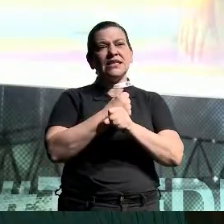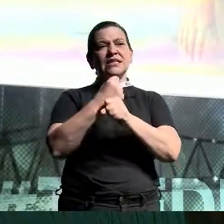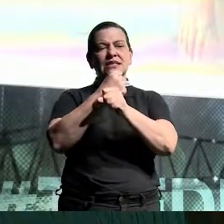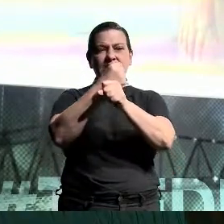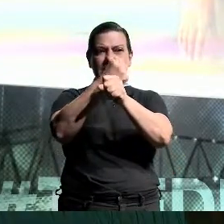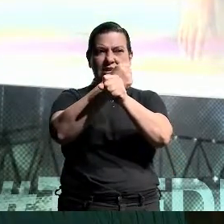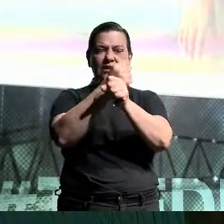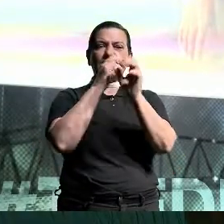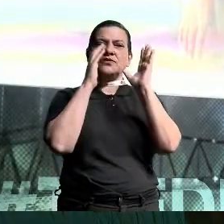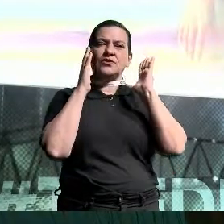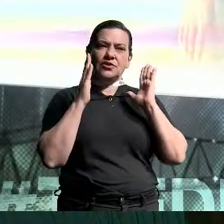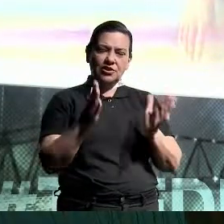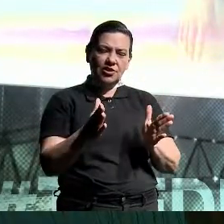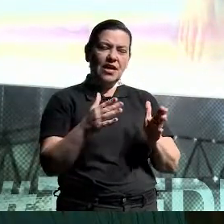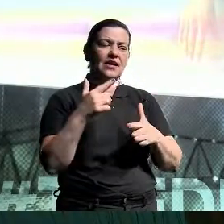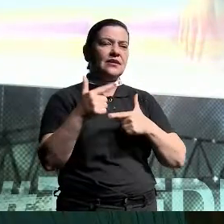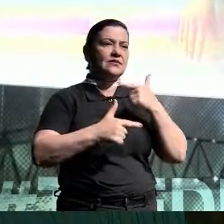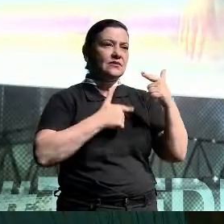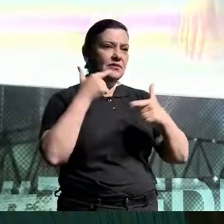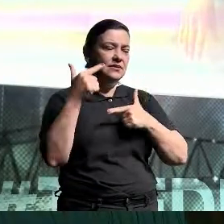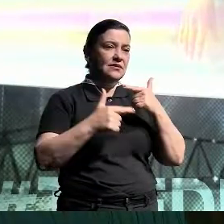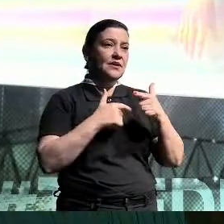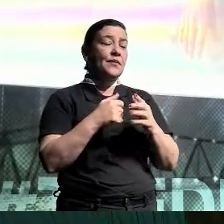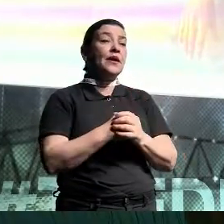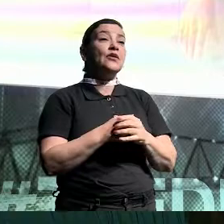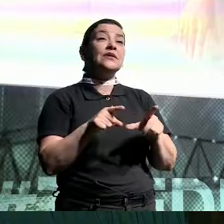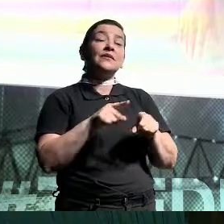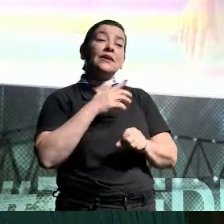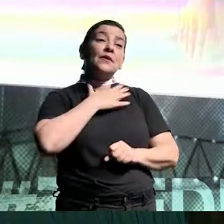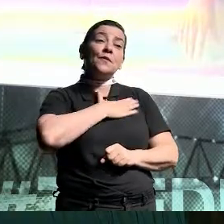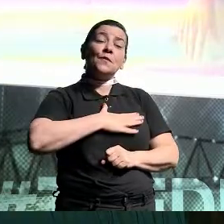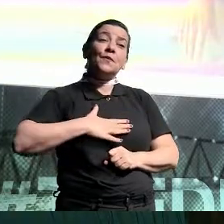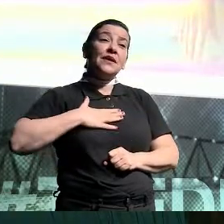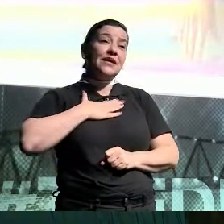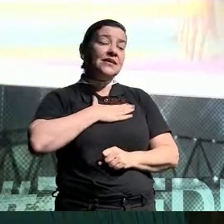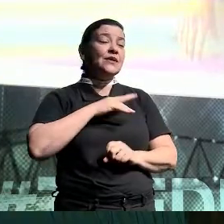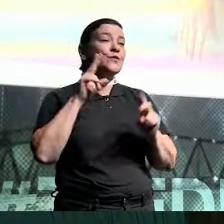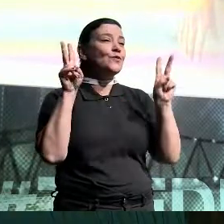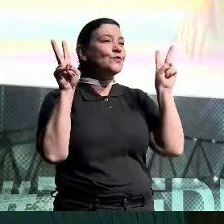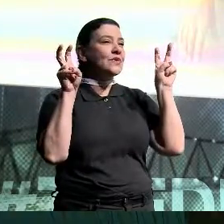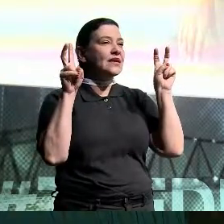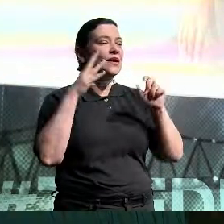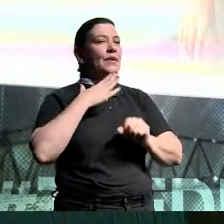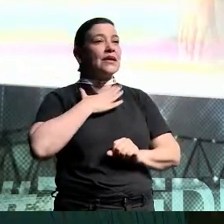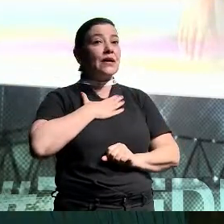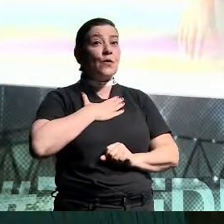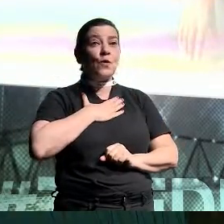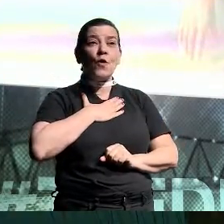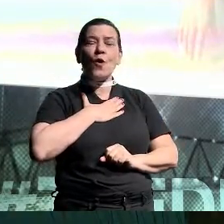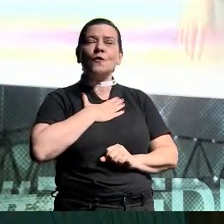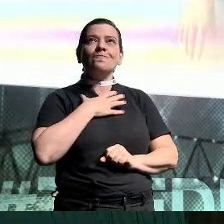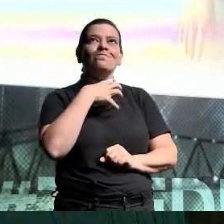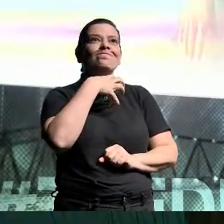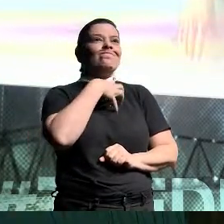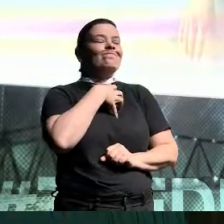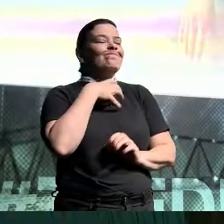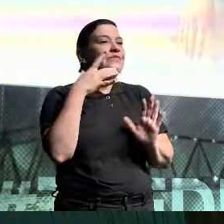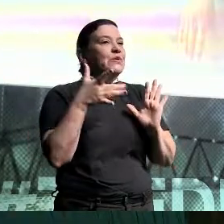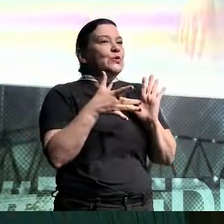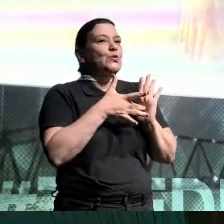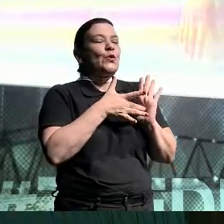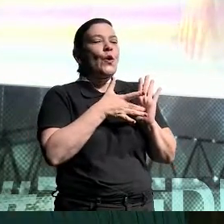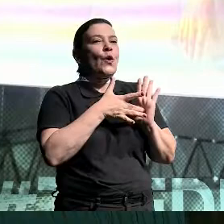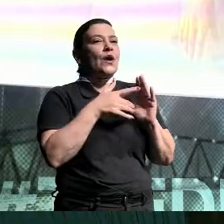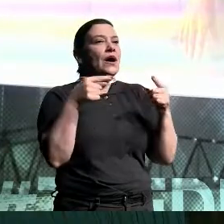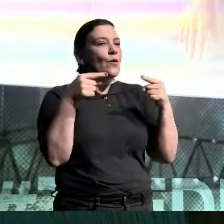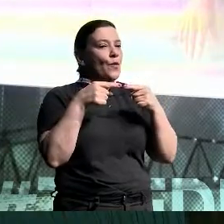um pouquinho de tempo que eu trabalho com isso. E eu tenho o super prazer de trabalhar com um assunto que eu gosto muito. É um assunto que brilha o meu olho, é assunto que tem a ver com o meu